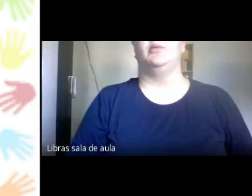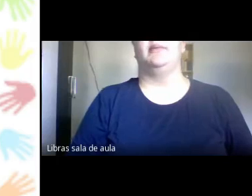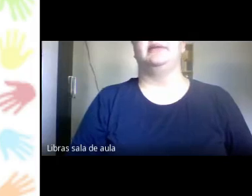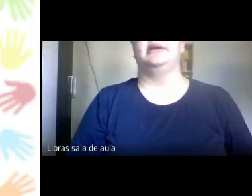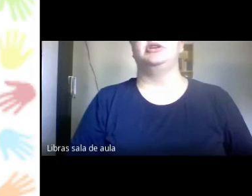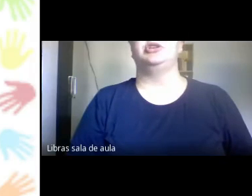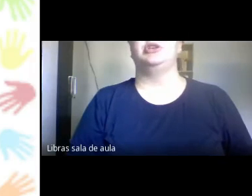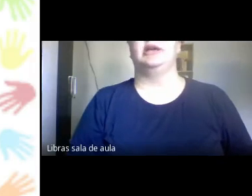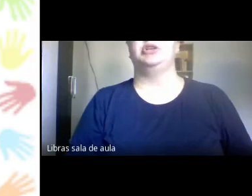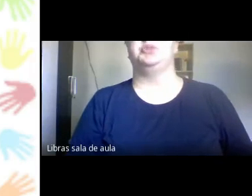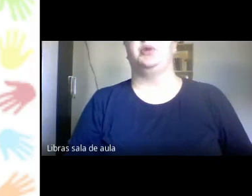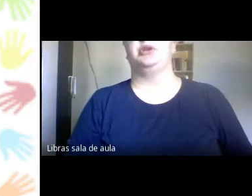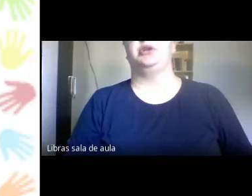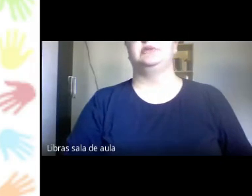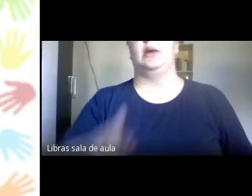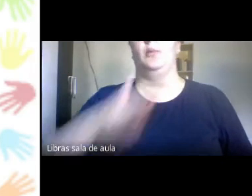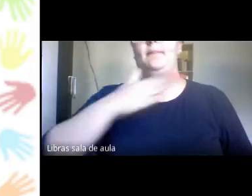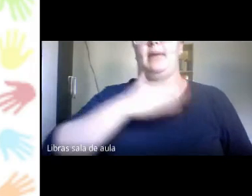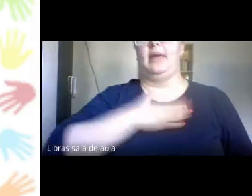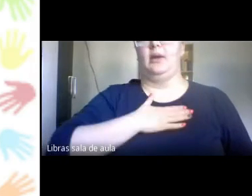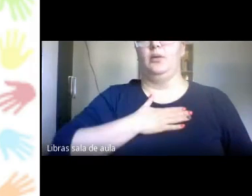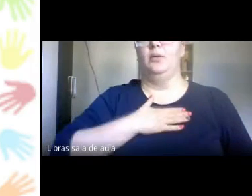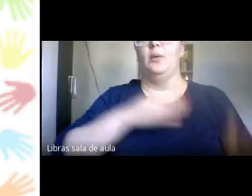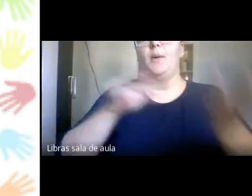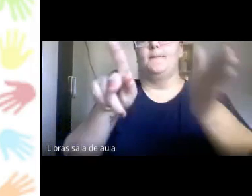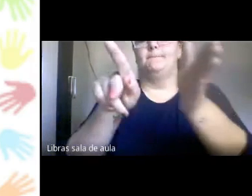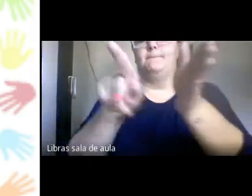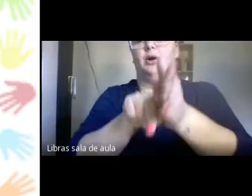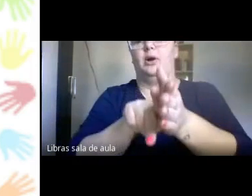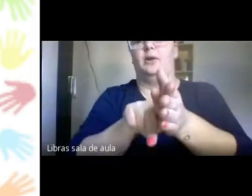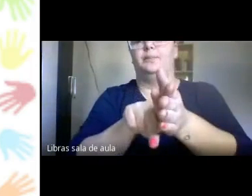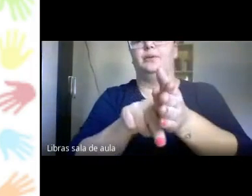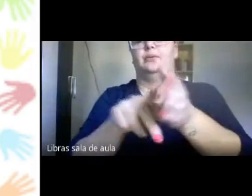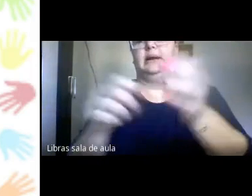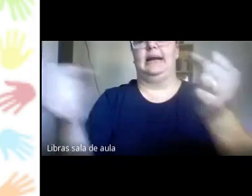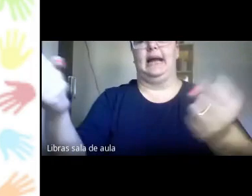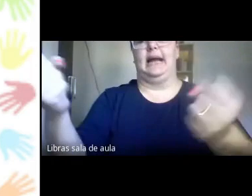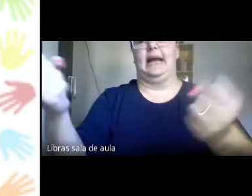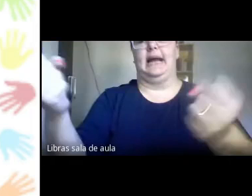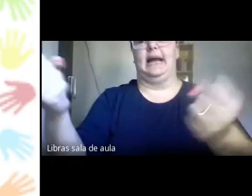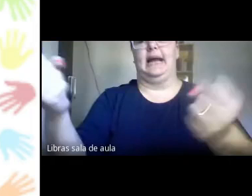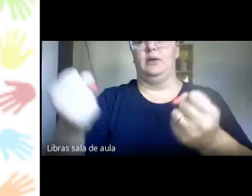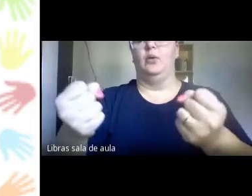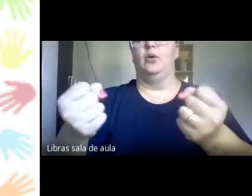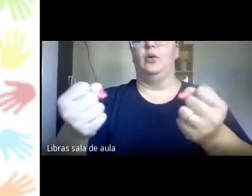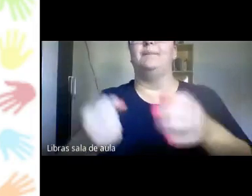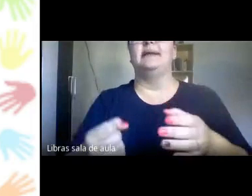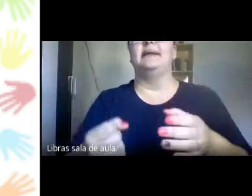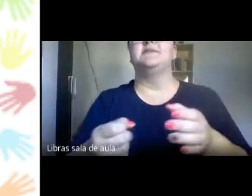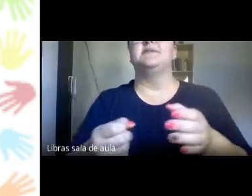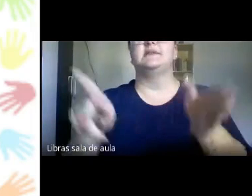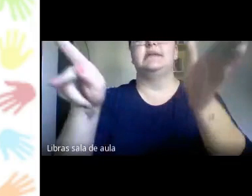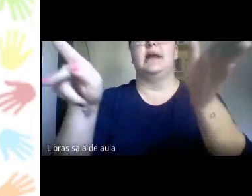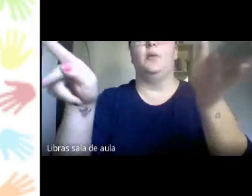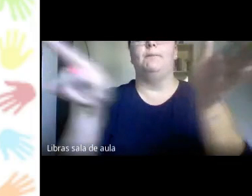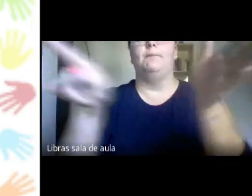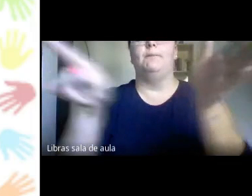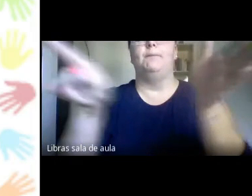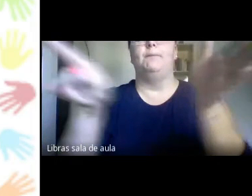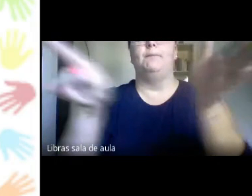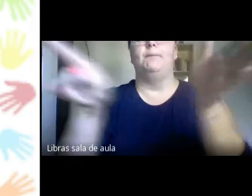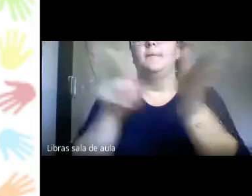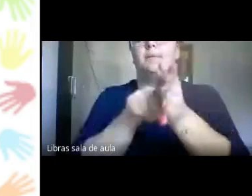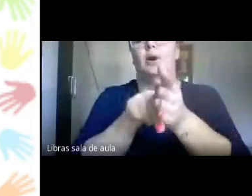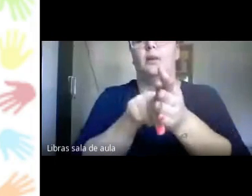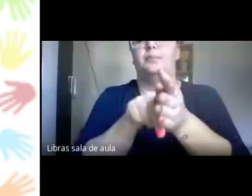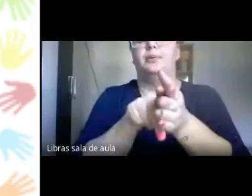Porque no momento que a gente pode usar o meu próprio carro ou apenas fazer o sinal